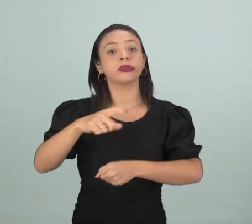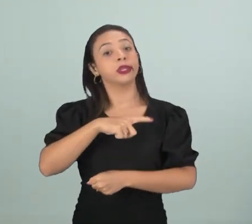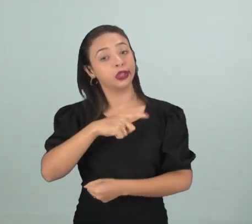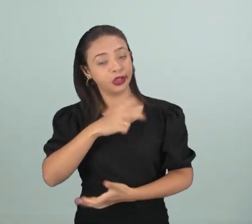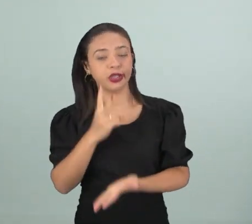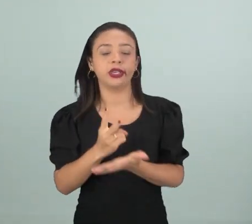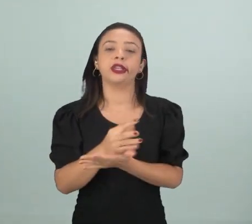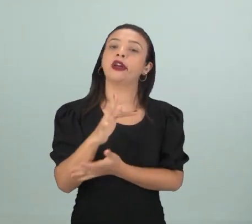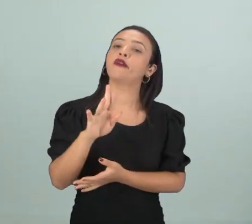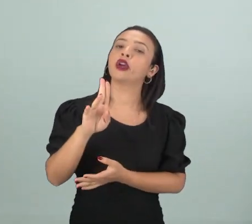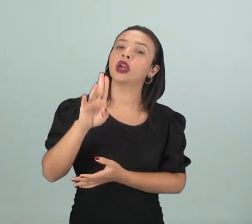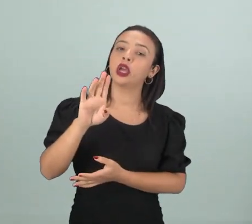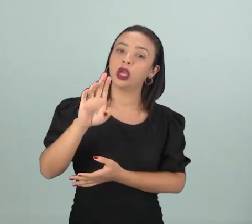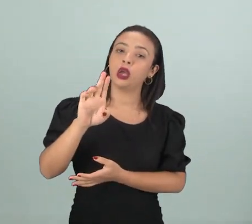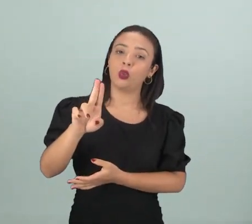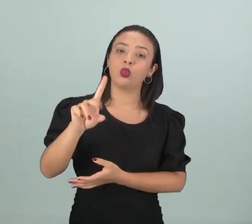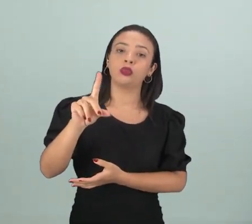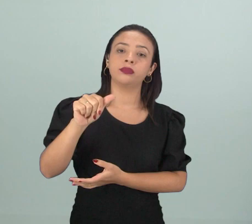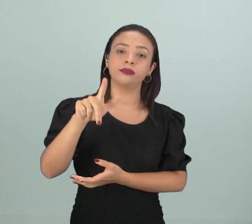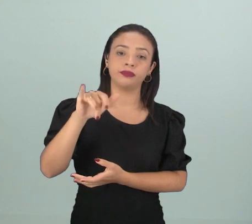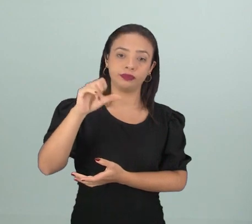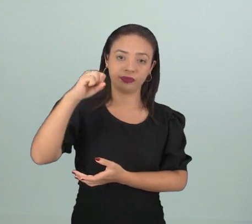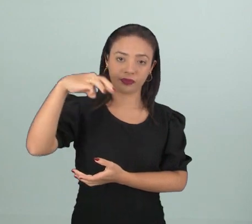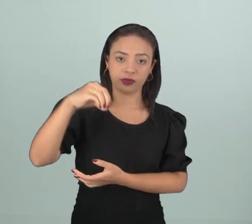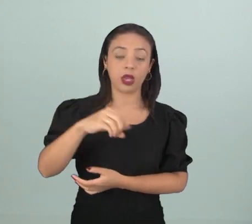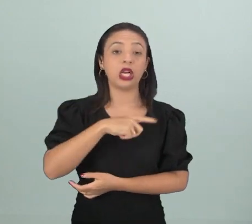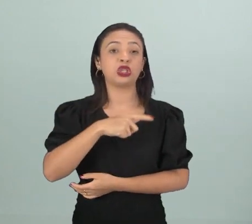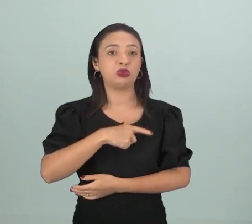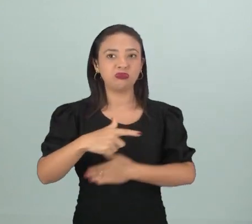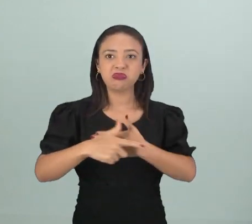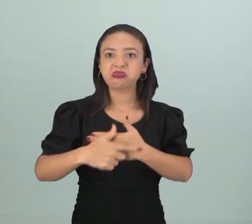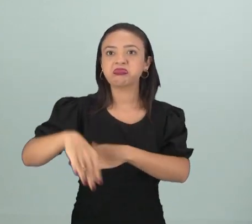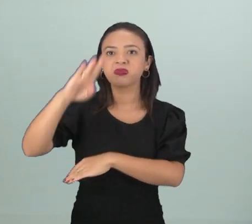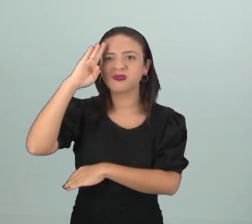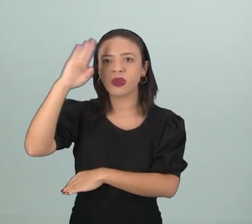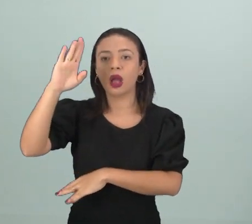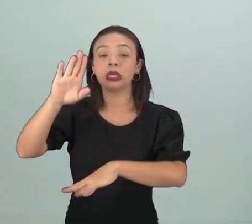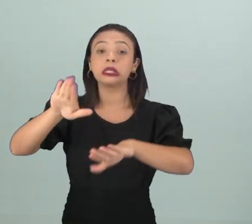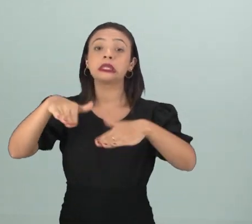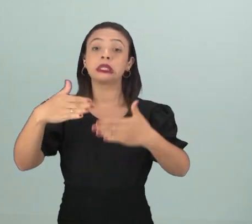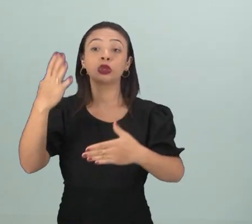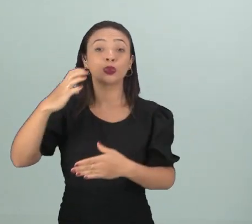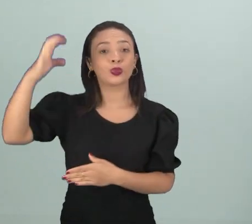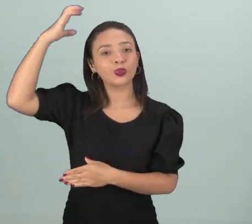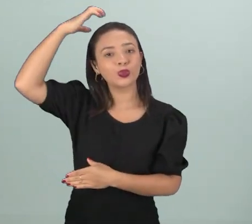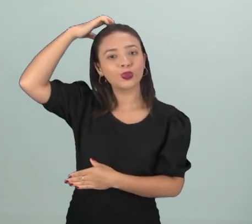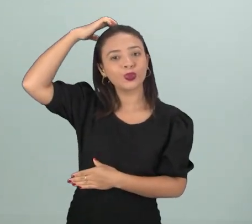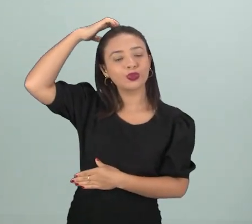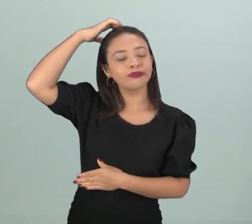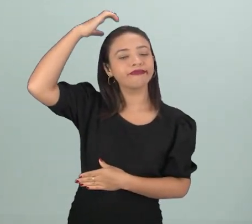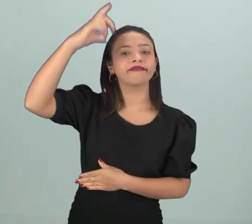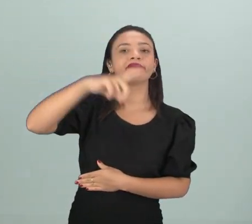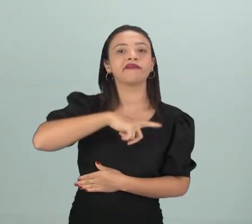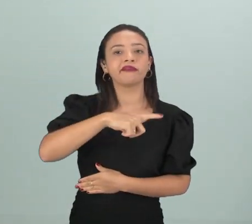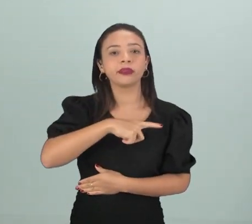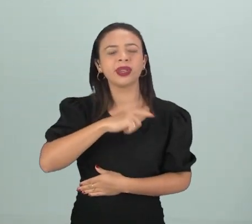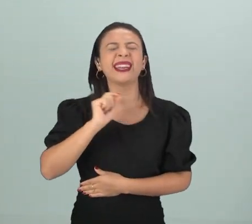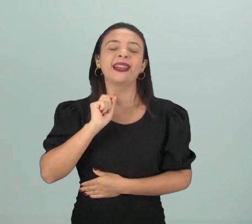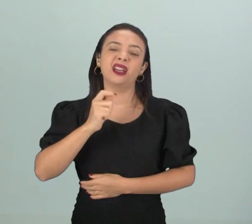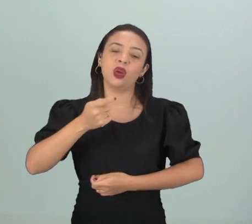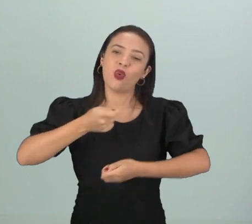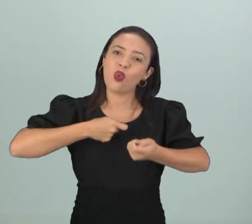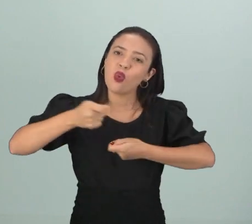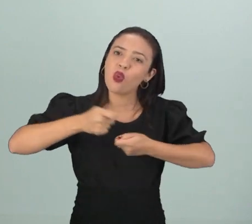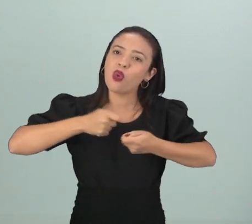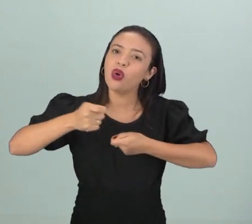nesse período, então era um sistema muito marcante ainda, então os reis eles eram limitados apenas a controlar